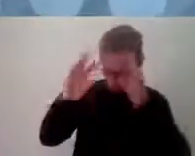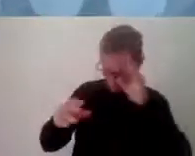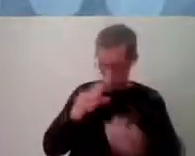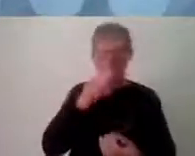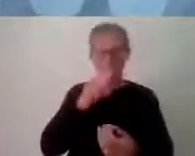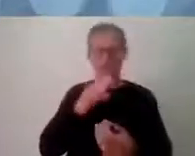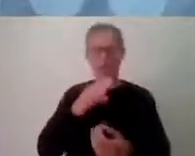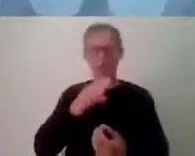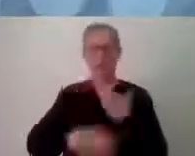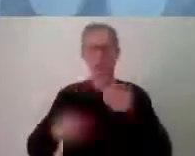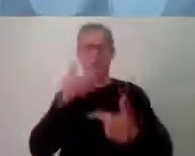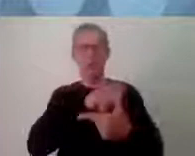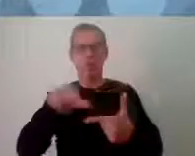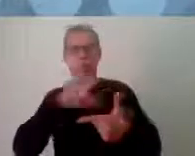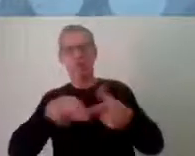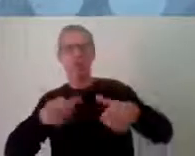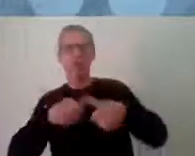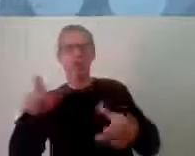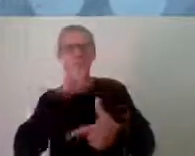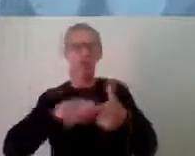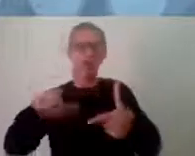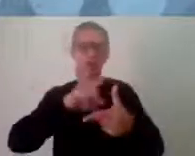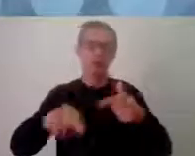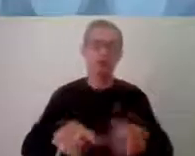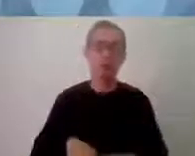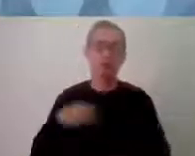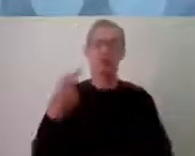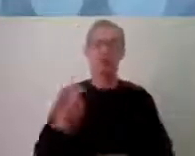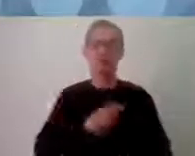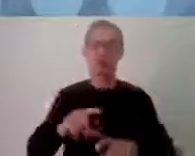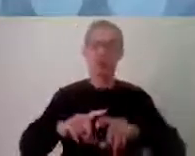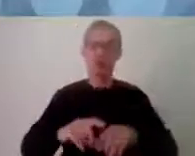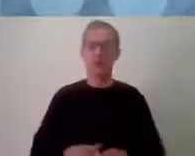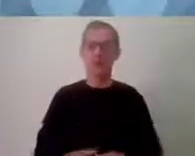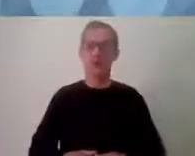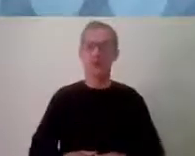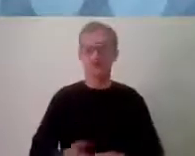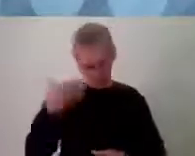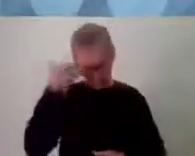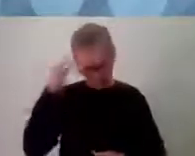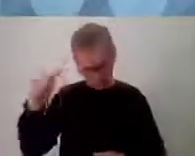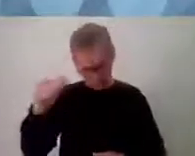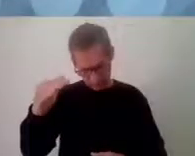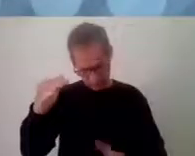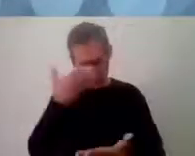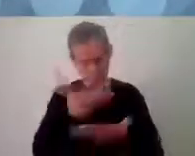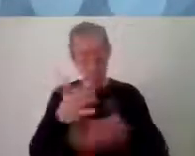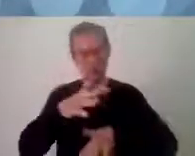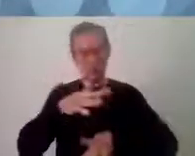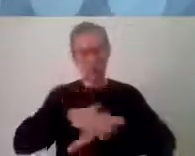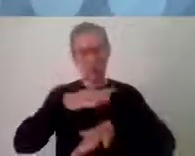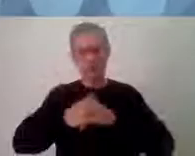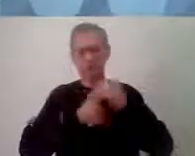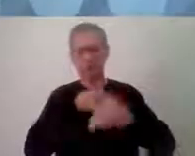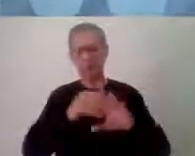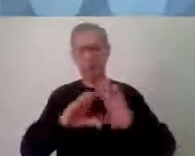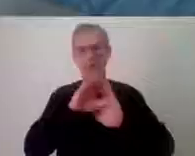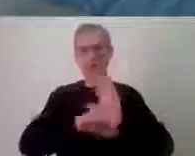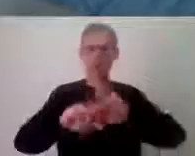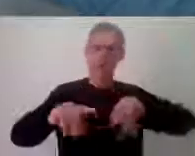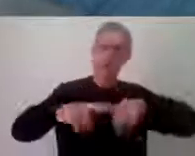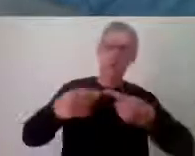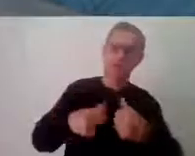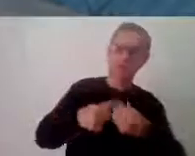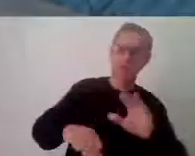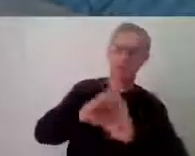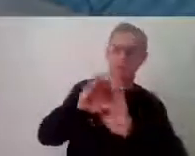surgiu um problema. A partir desse problema, os nossos grandes matemáticos desenvolveram aí diversos conceitos. Um